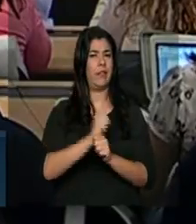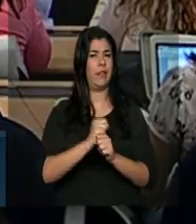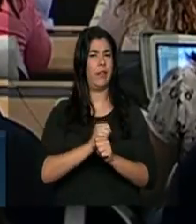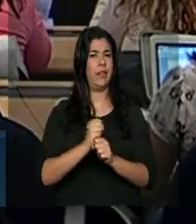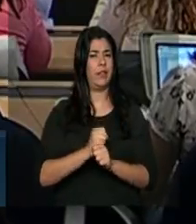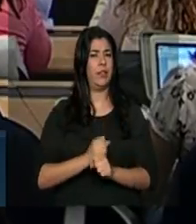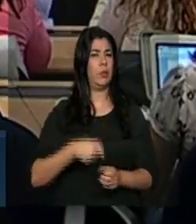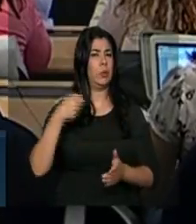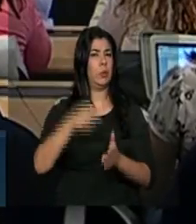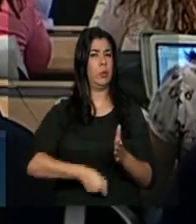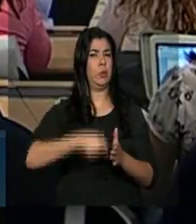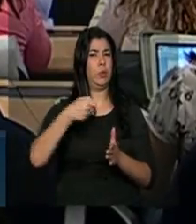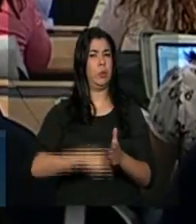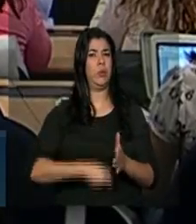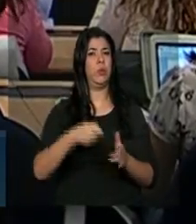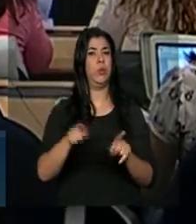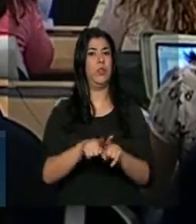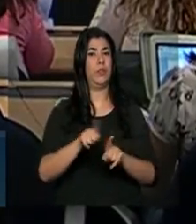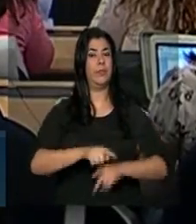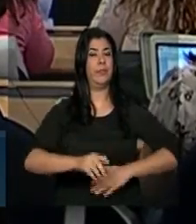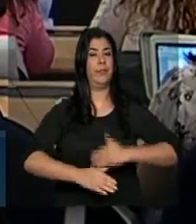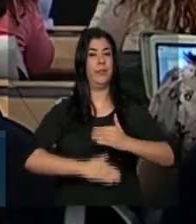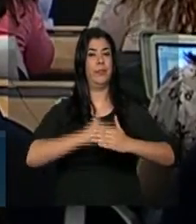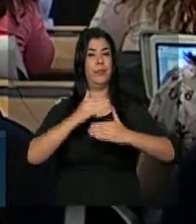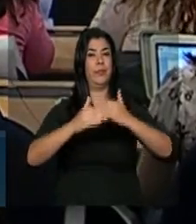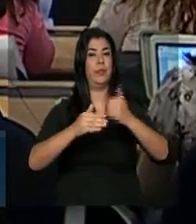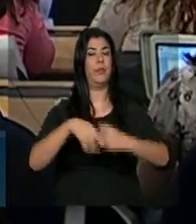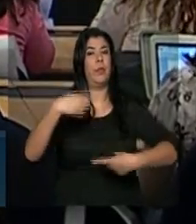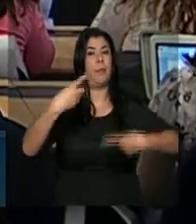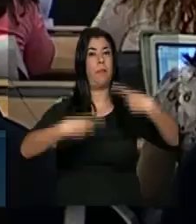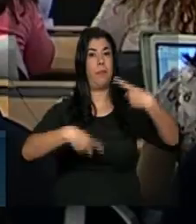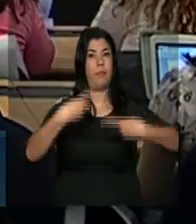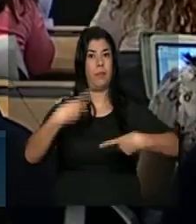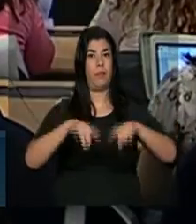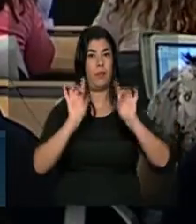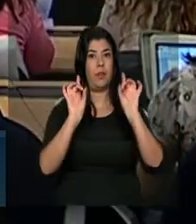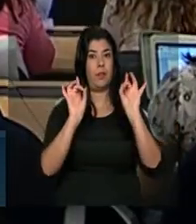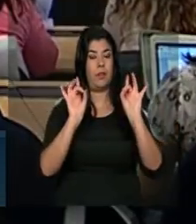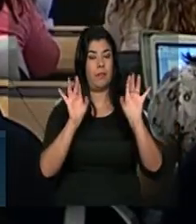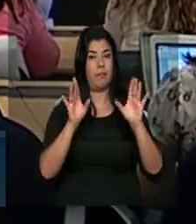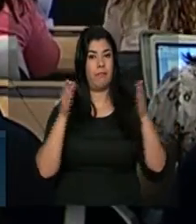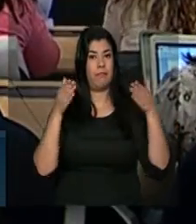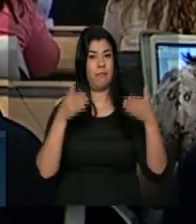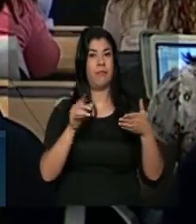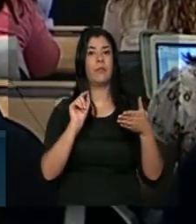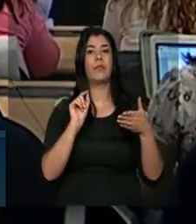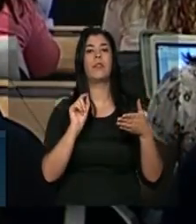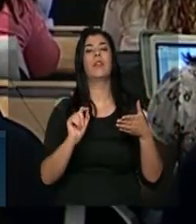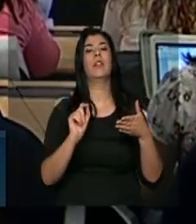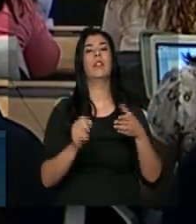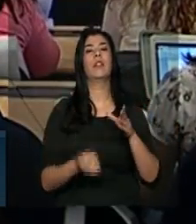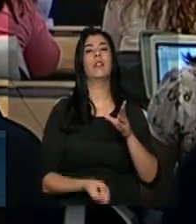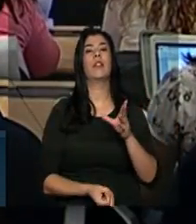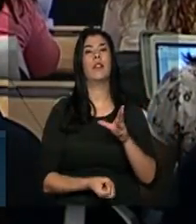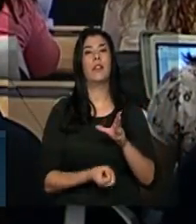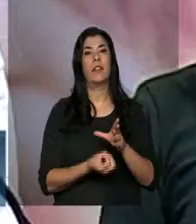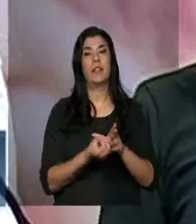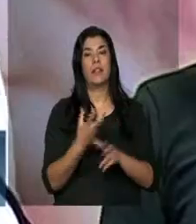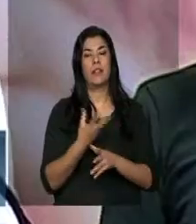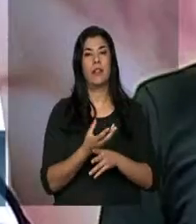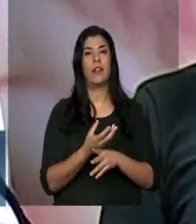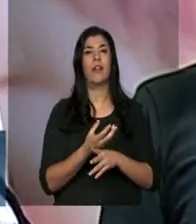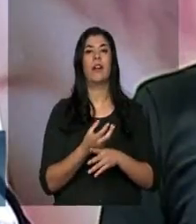lutando bravamente pelo desenvolvimento de uma política específica, né, para a constituição da rede